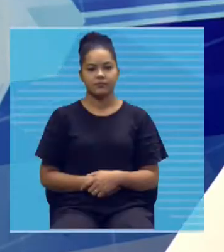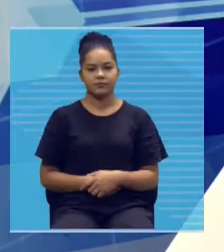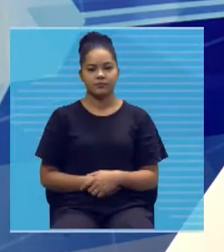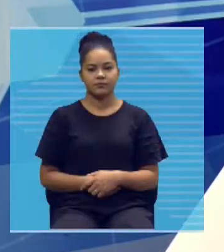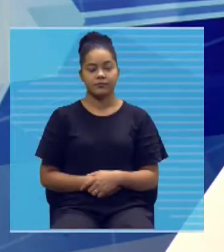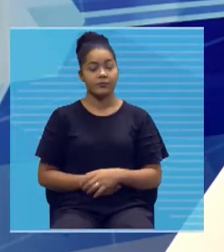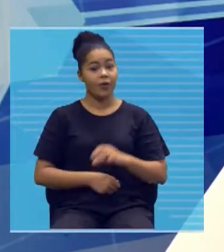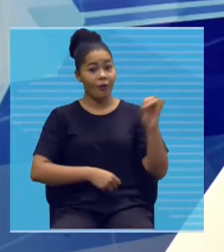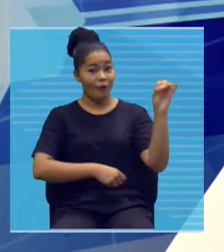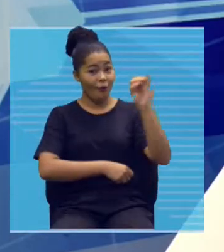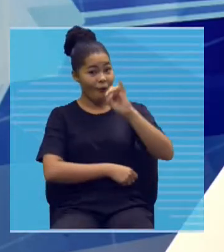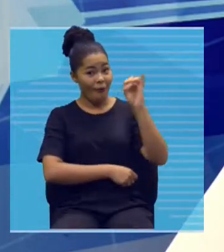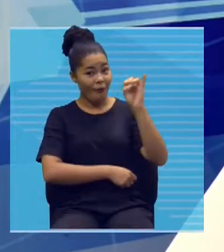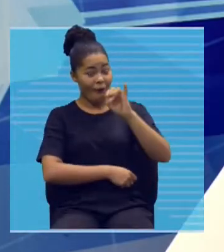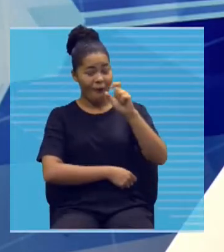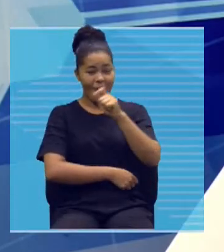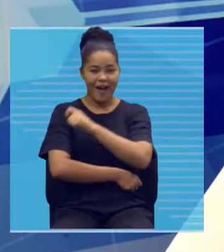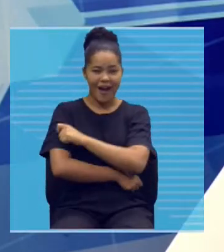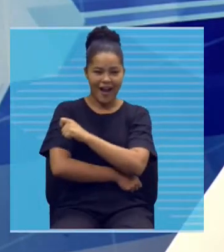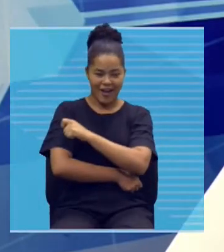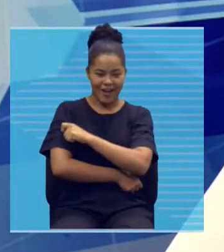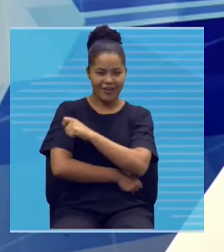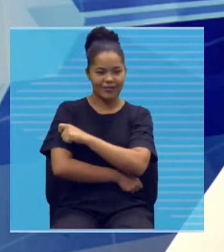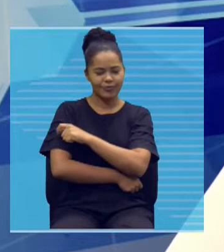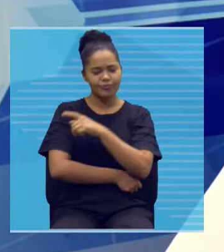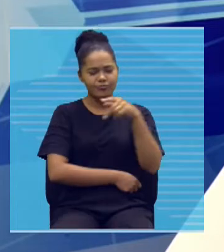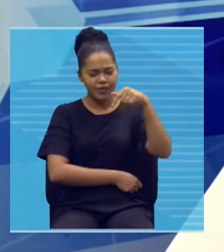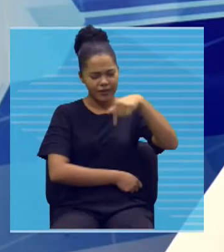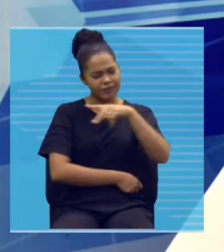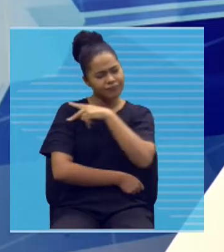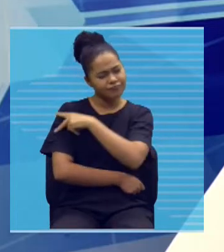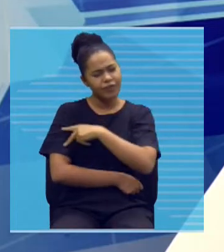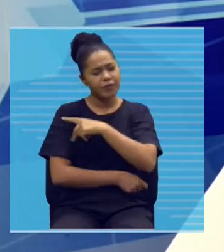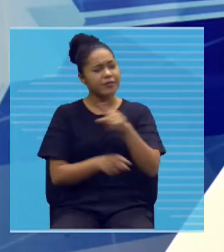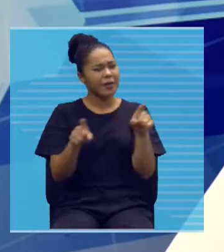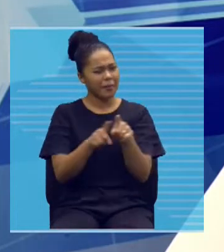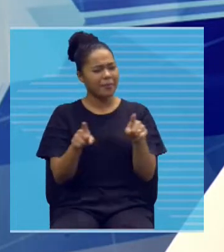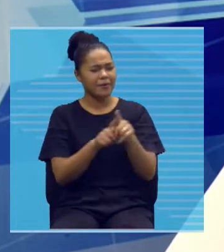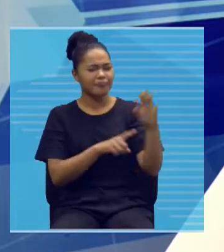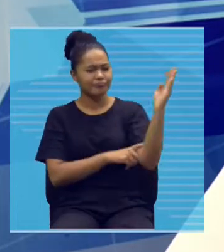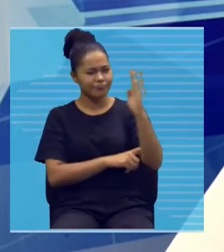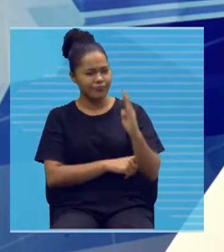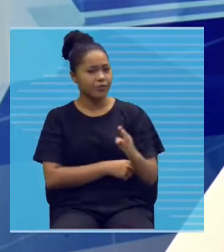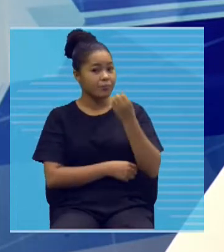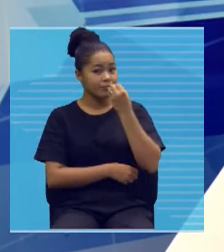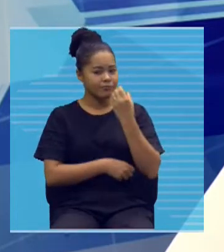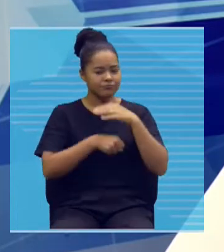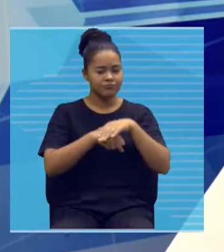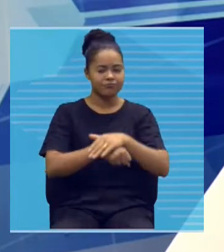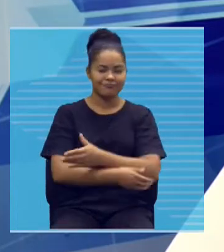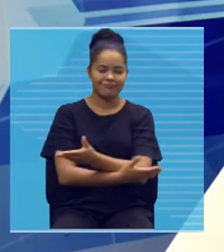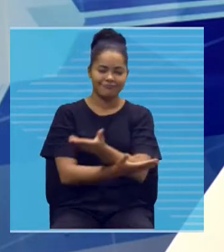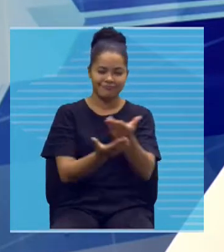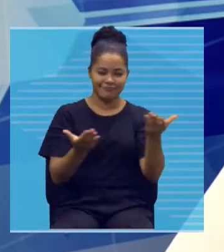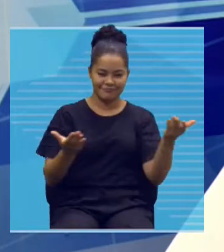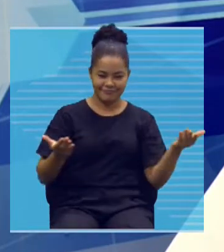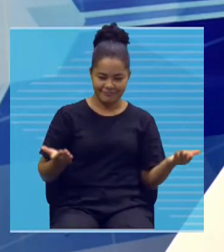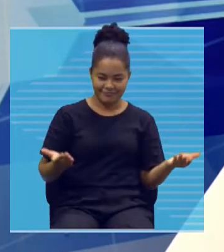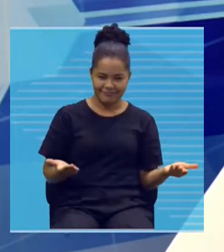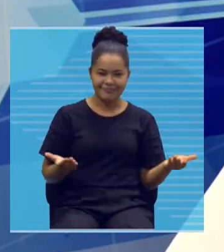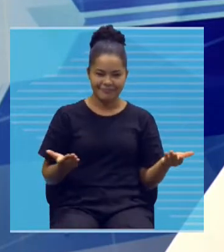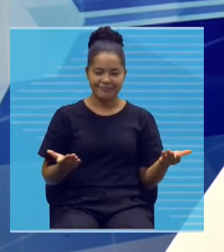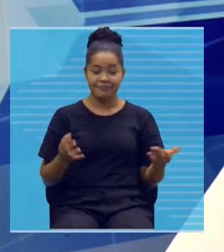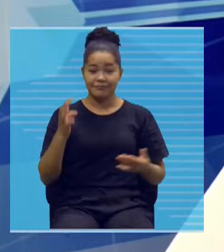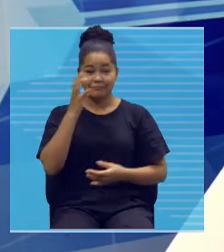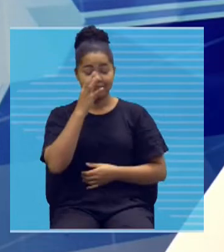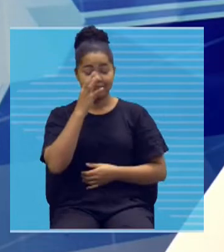e Salve salve galerinha deixe piauizão deste brasilzão meu boa noite a todos que nos acompanham aqui pelo canal